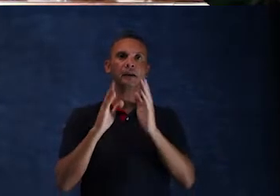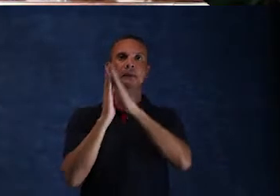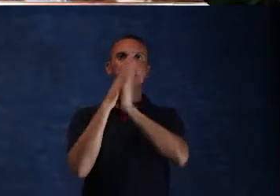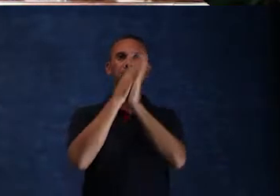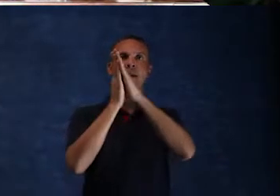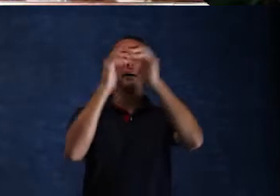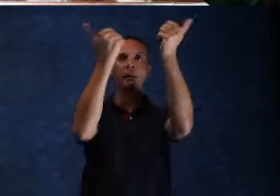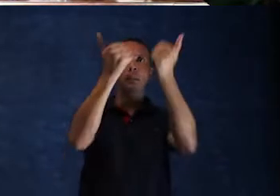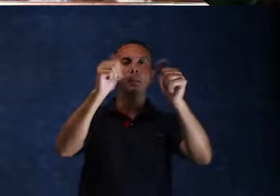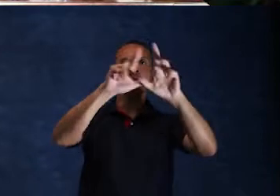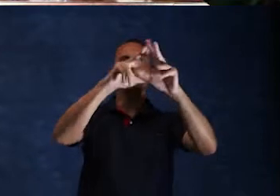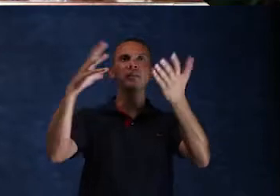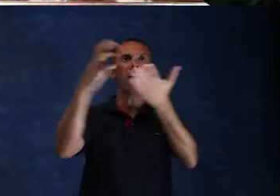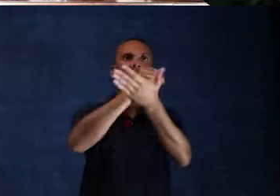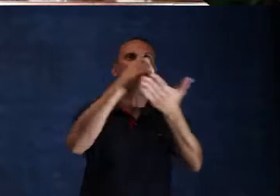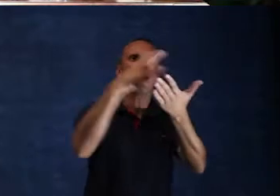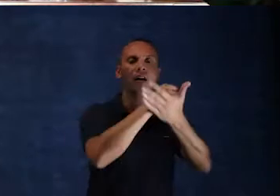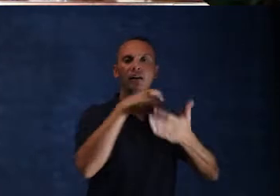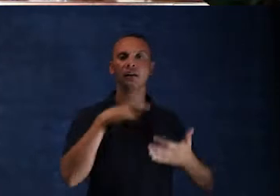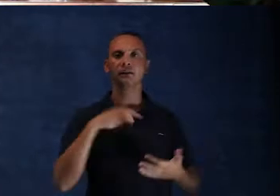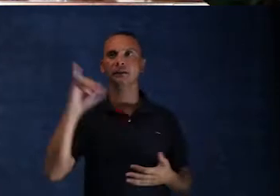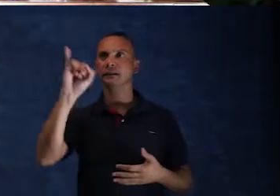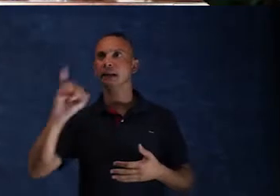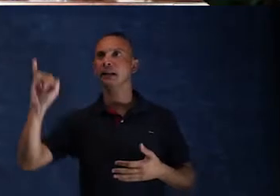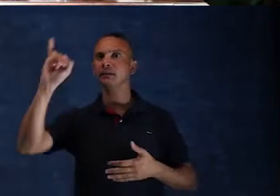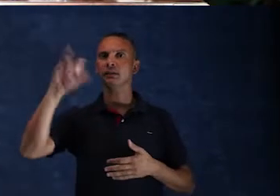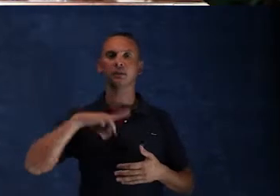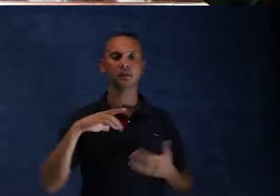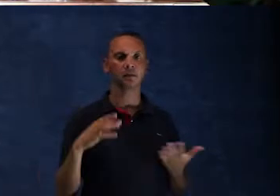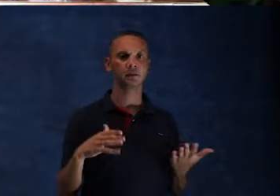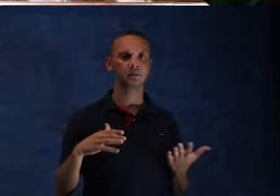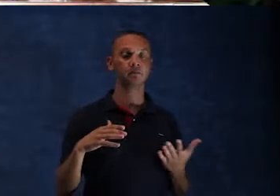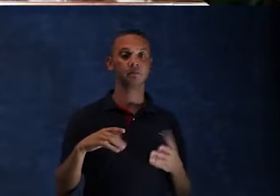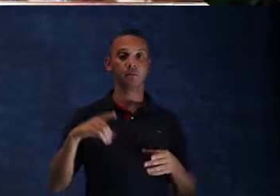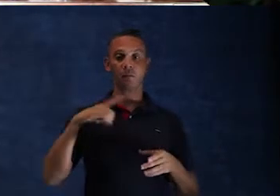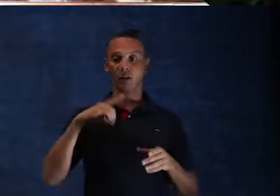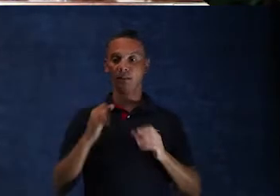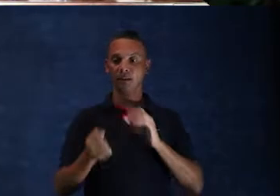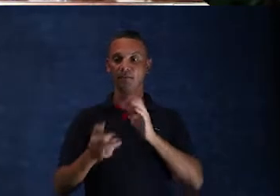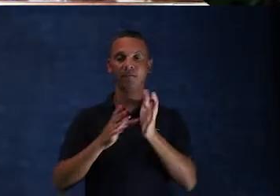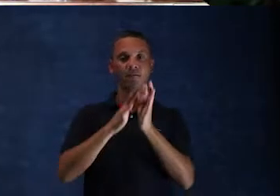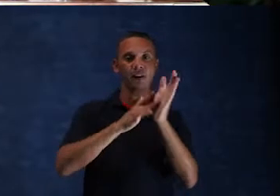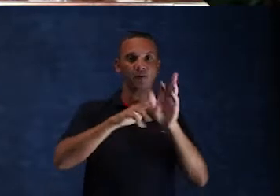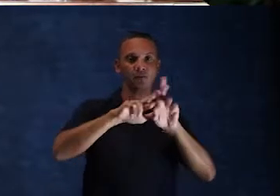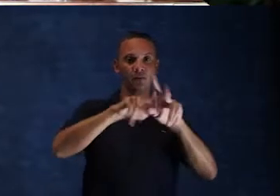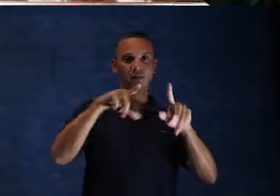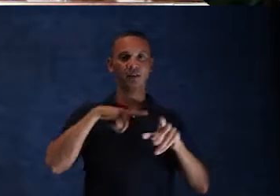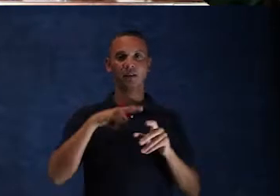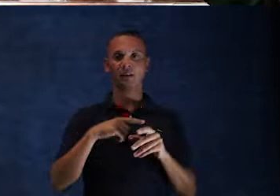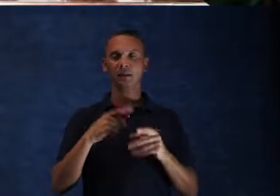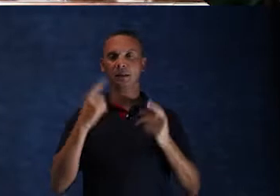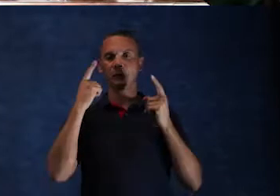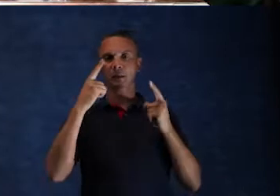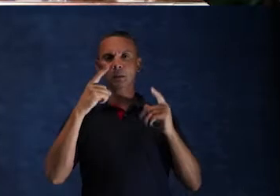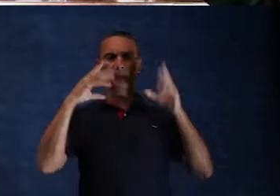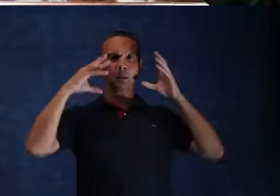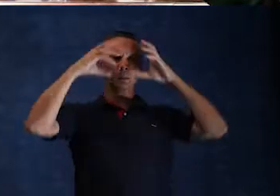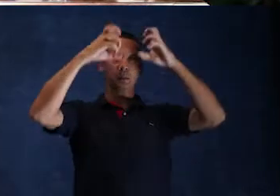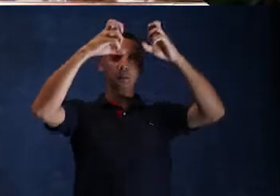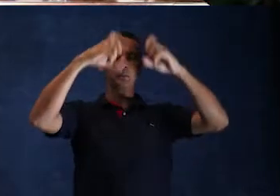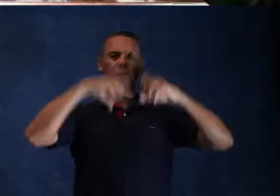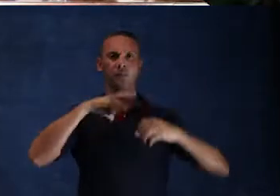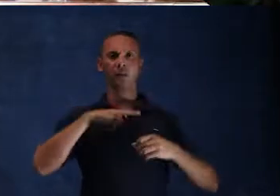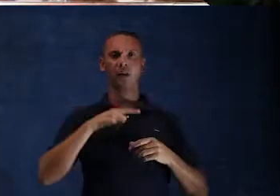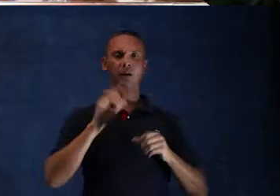mercado internacional. Em meio a roubos de obras de arte, de falsificações e de contrabando, um clima mais soturno